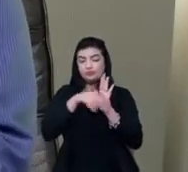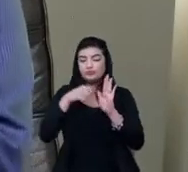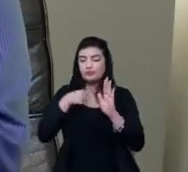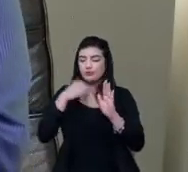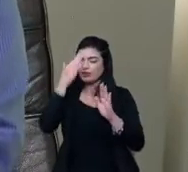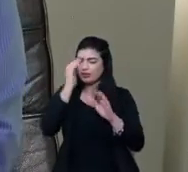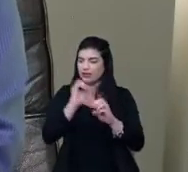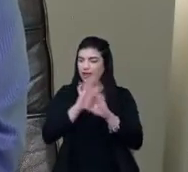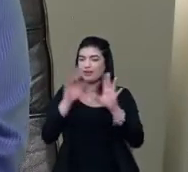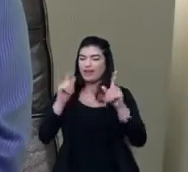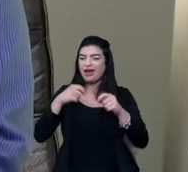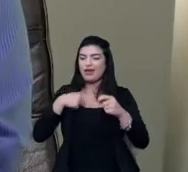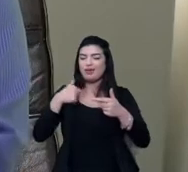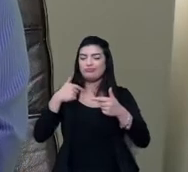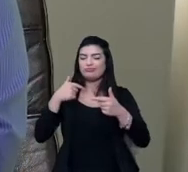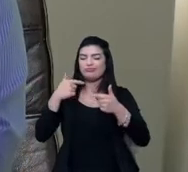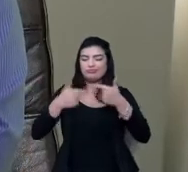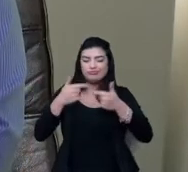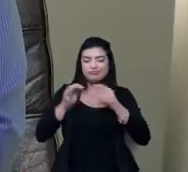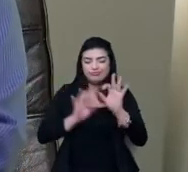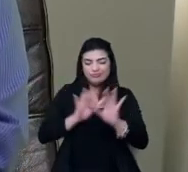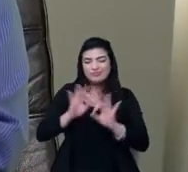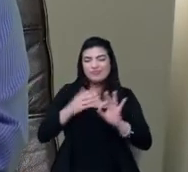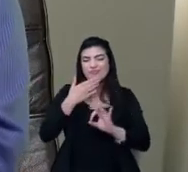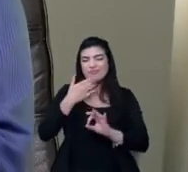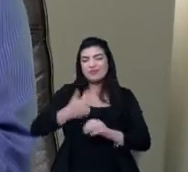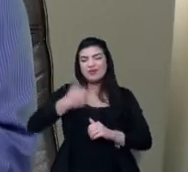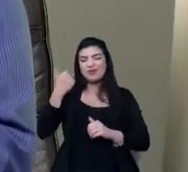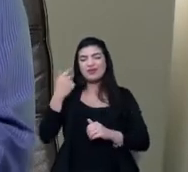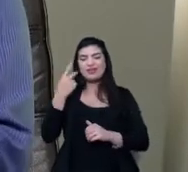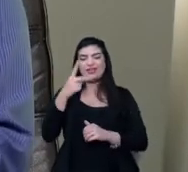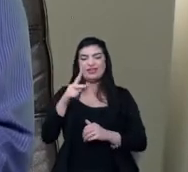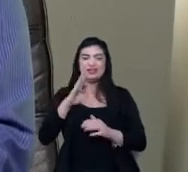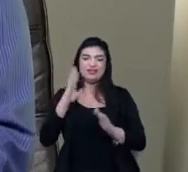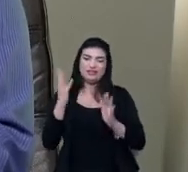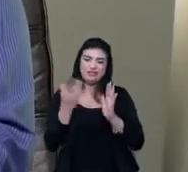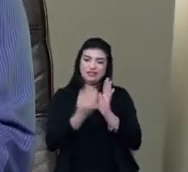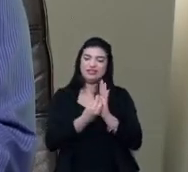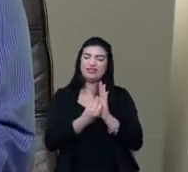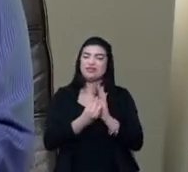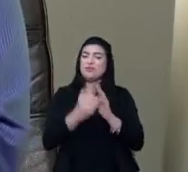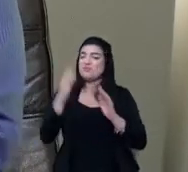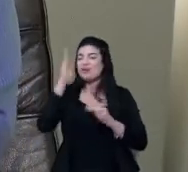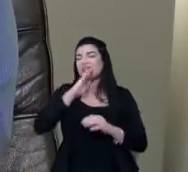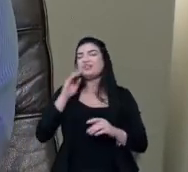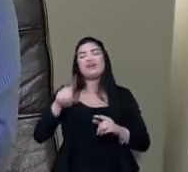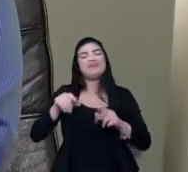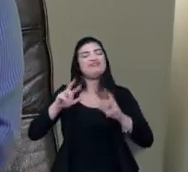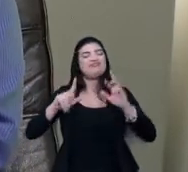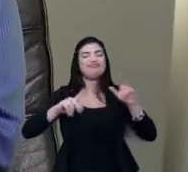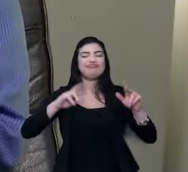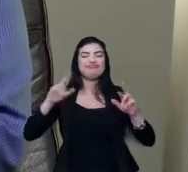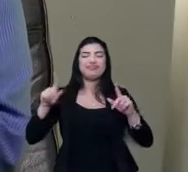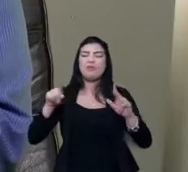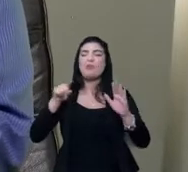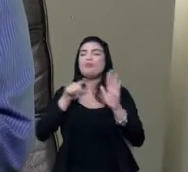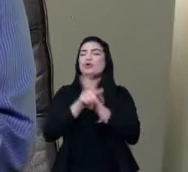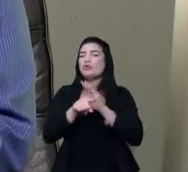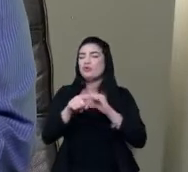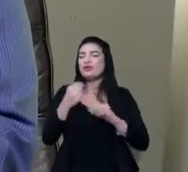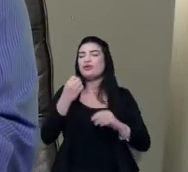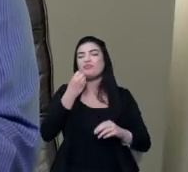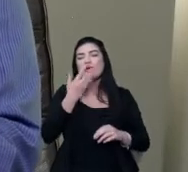eu acredito, aqueles temas que eu quero trabalhar. Então, é isso. O Brasil é muito diverso, né? É uma pergunta muito boa, mas